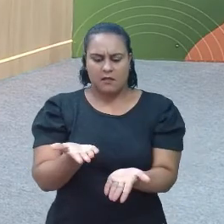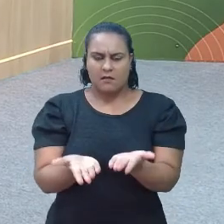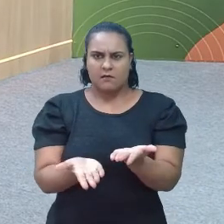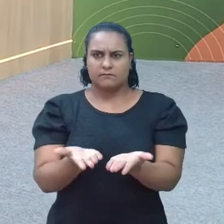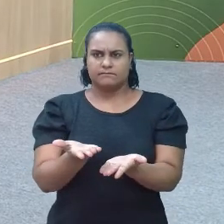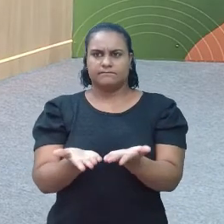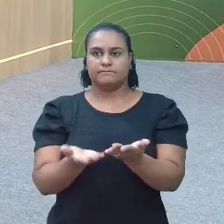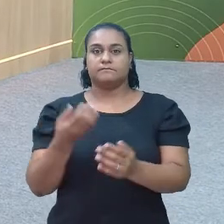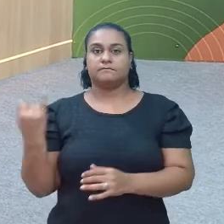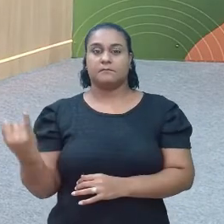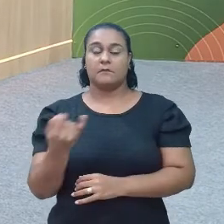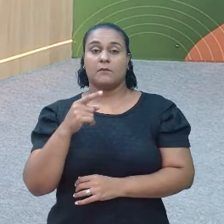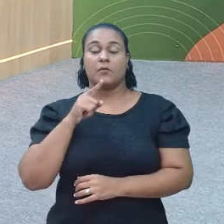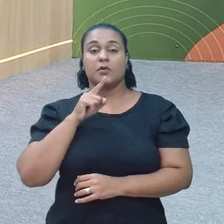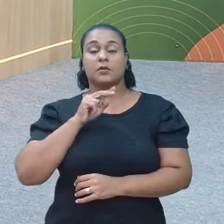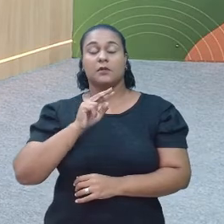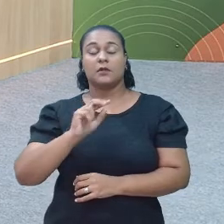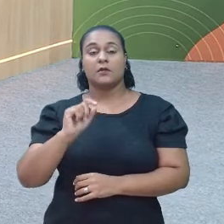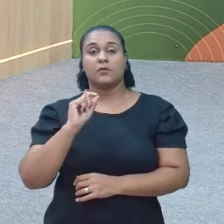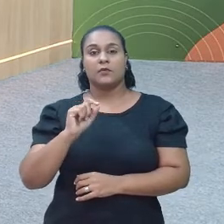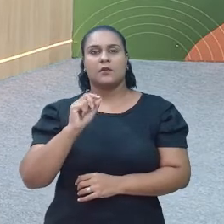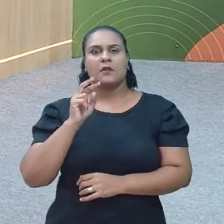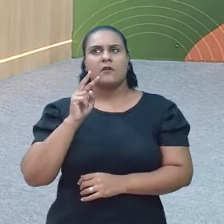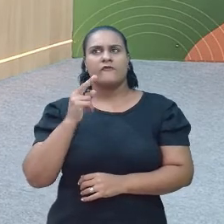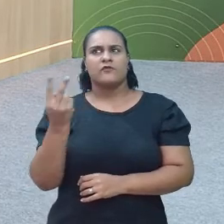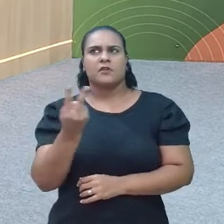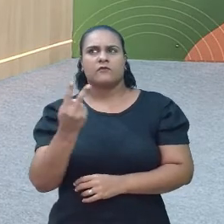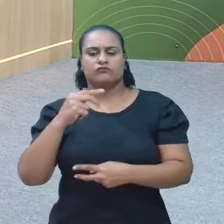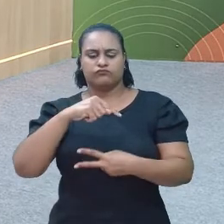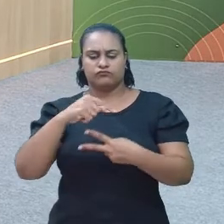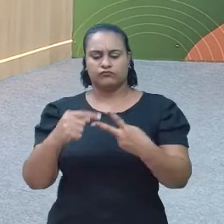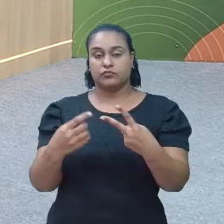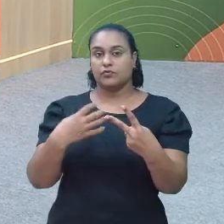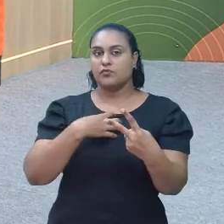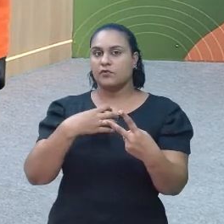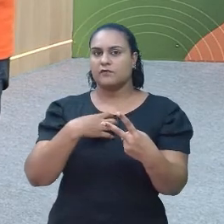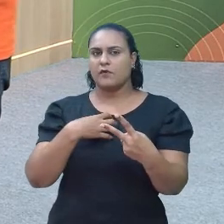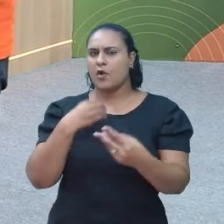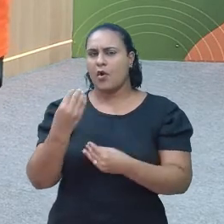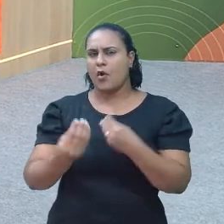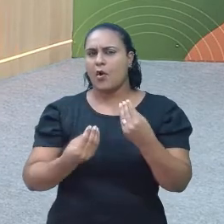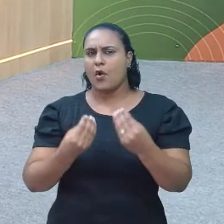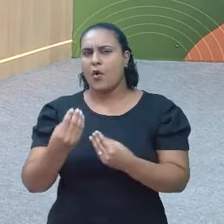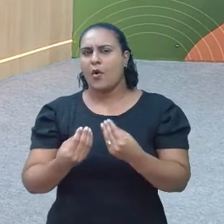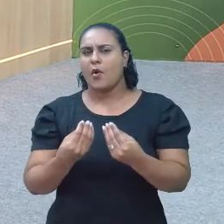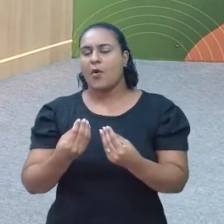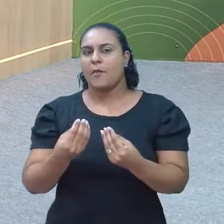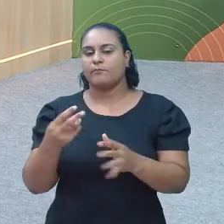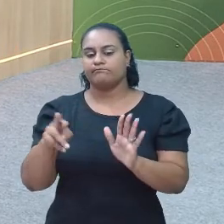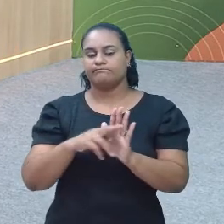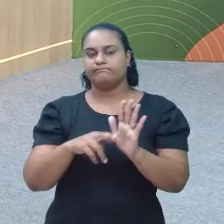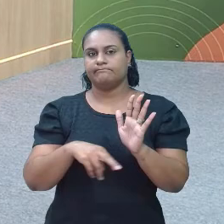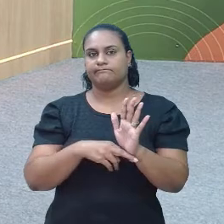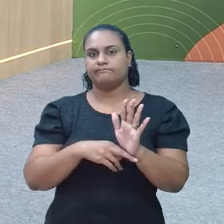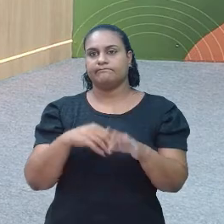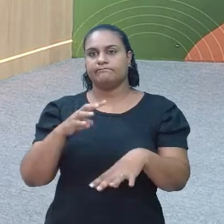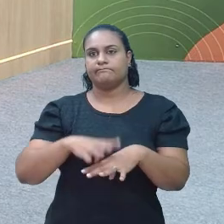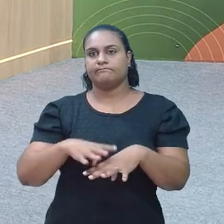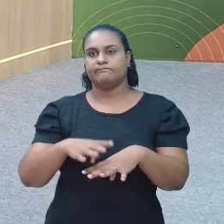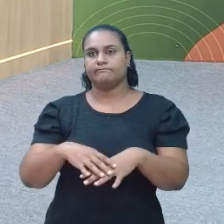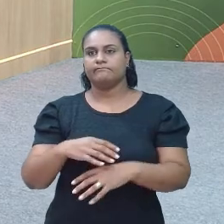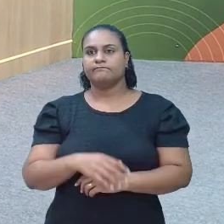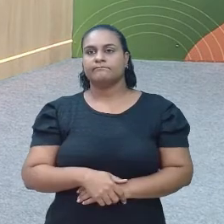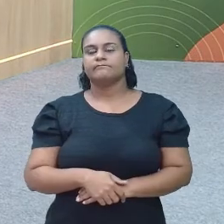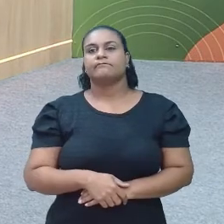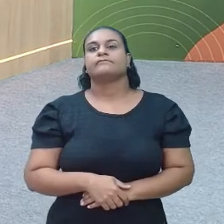Então, é importante você ver as duas formas para saber de onde vêm essas regras matemáticas, tá certo? A